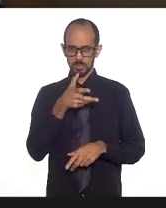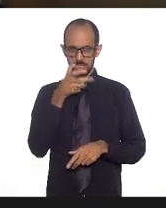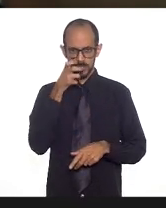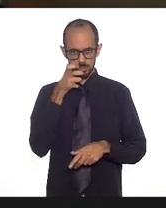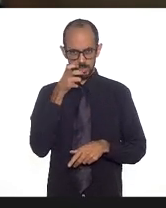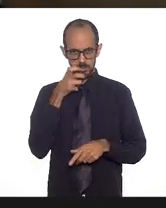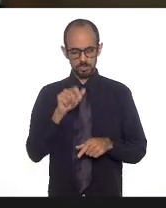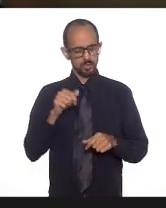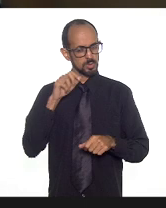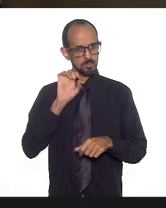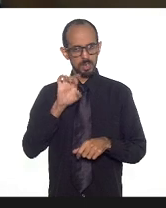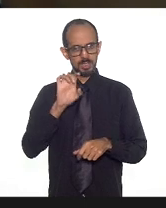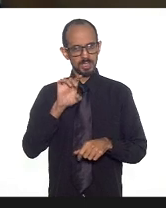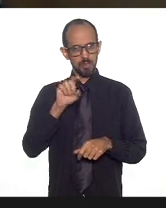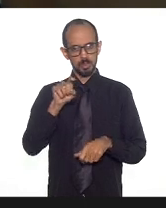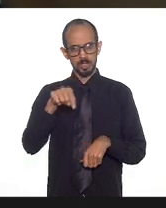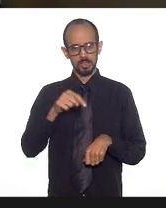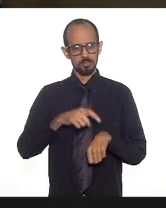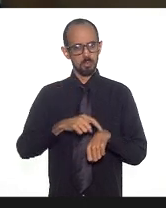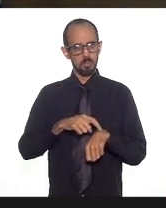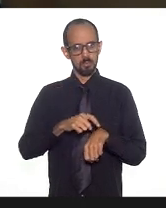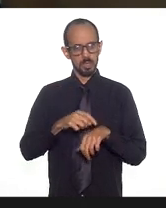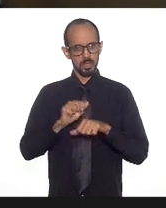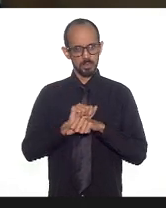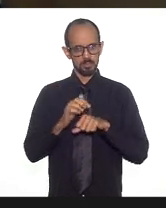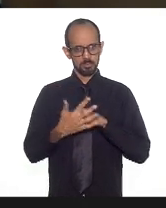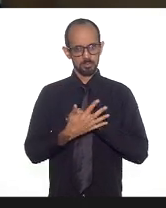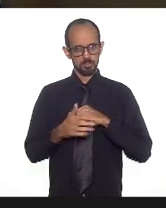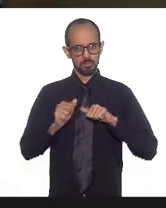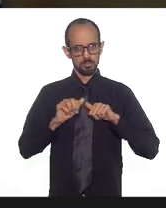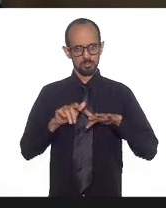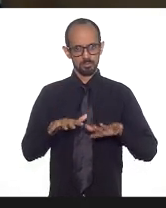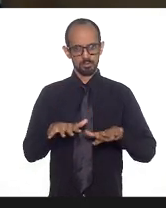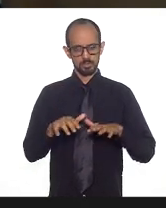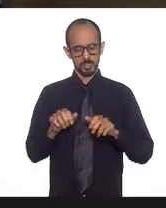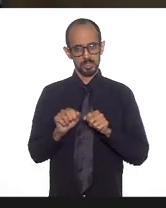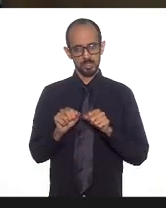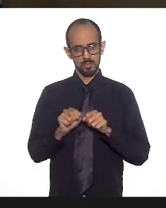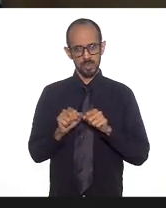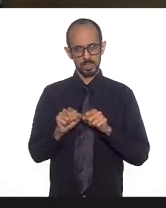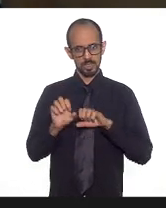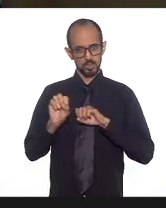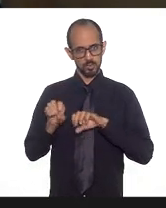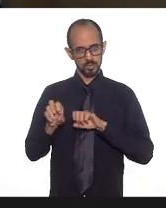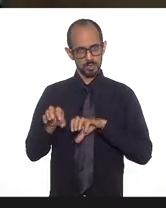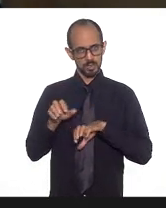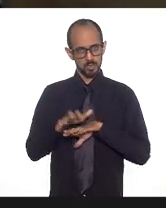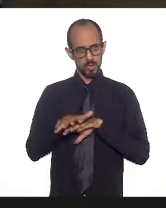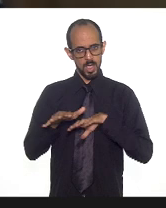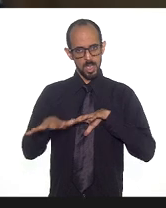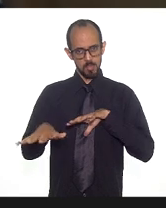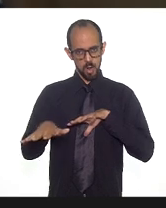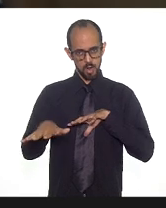tempo de pandemia, que todos nós estamos praticando o ensino remoto, mesmo quem não tinha o ensino à distância,